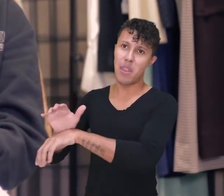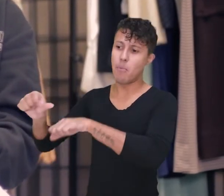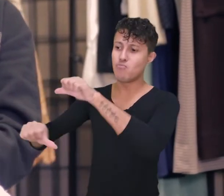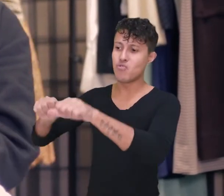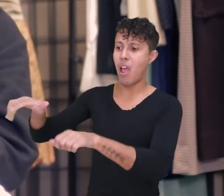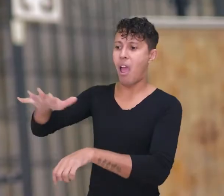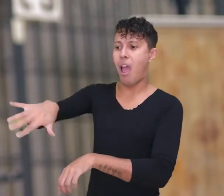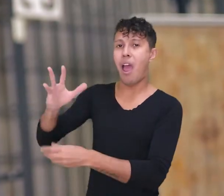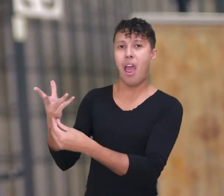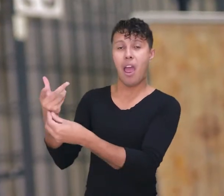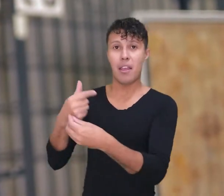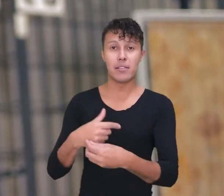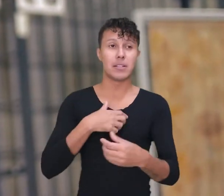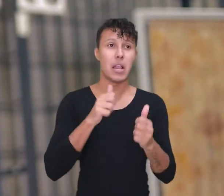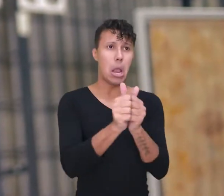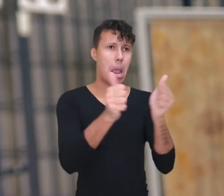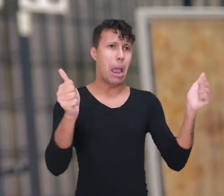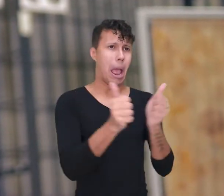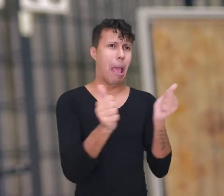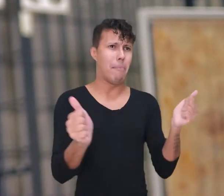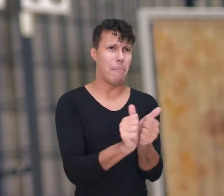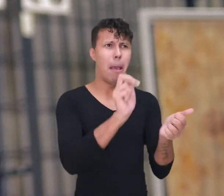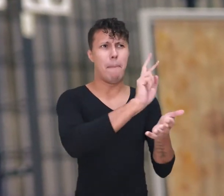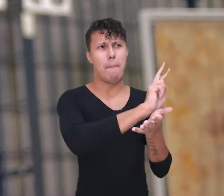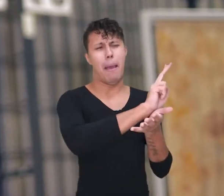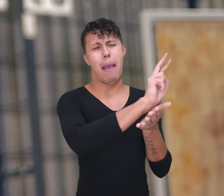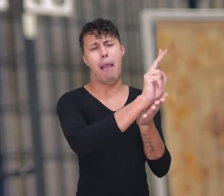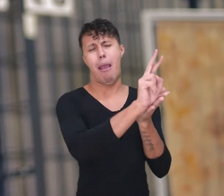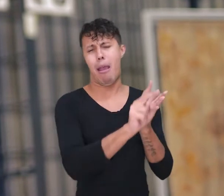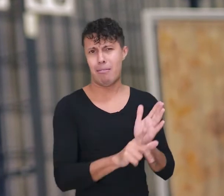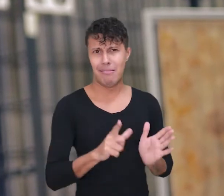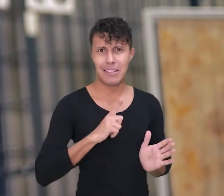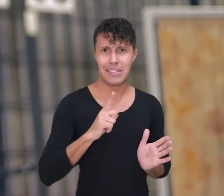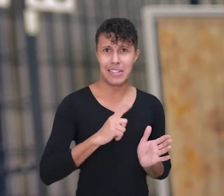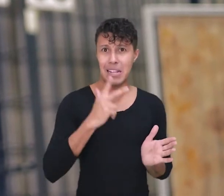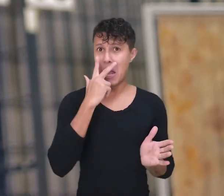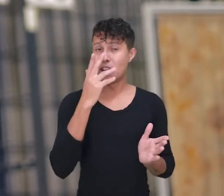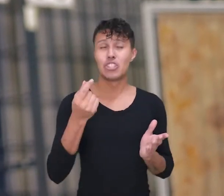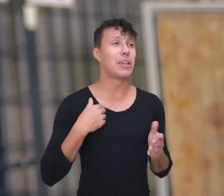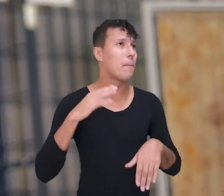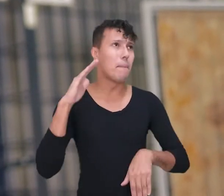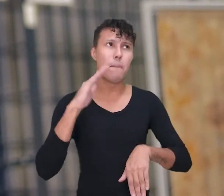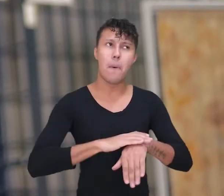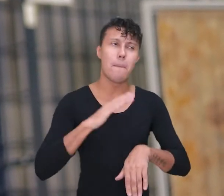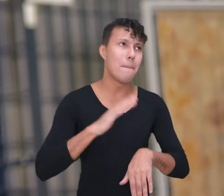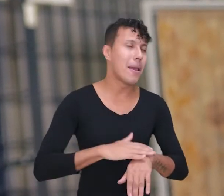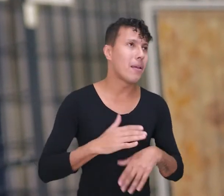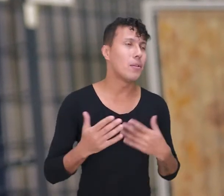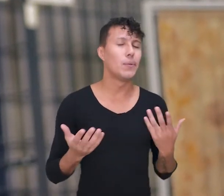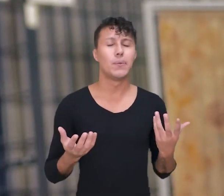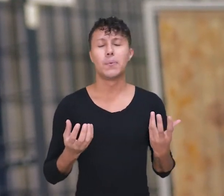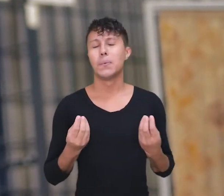sabe? Rupturas são muitas, né? Eu acho que ruptura, a partir do momento.